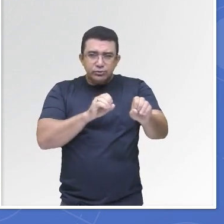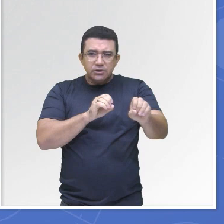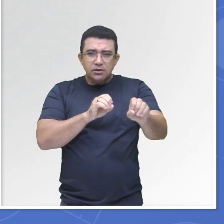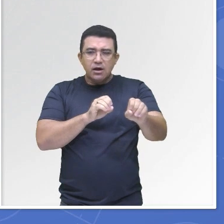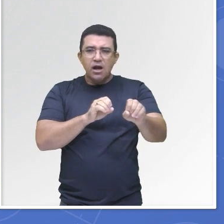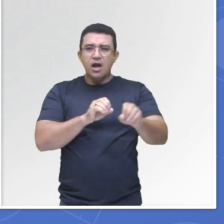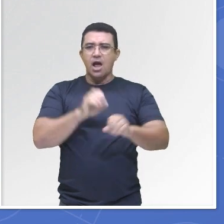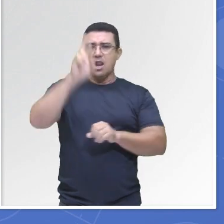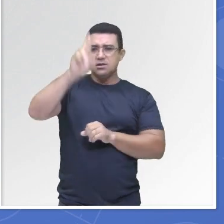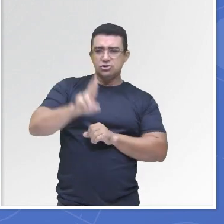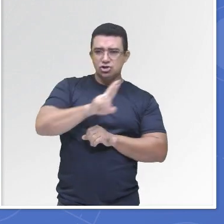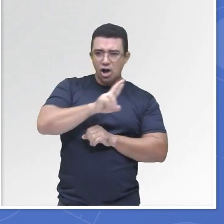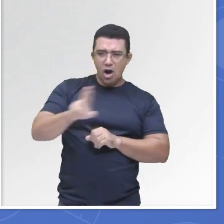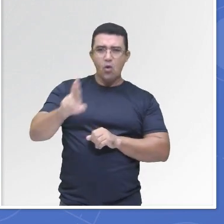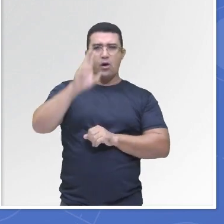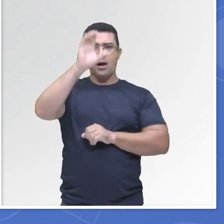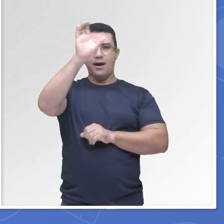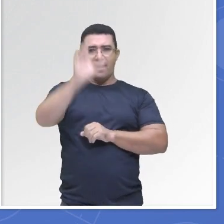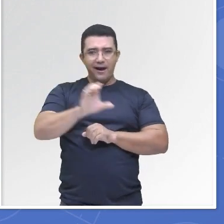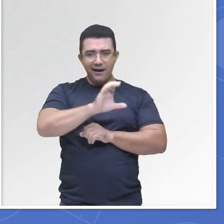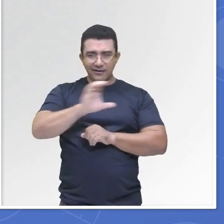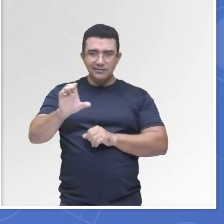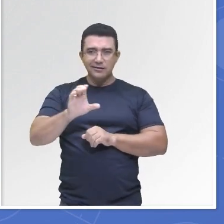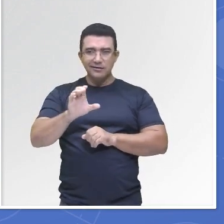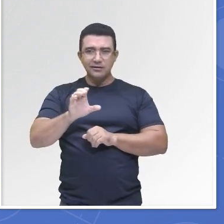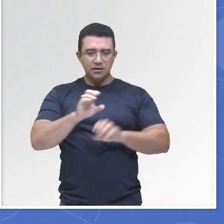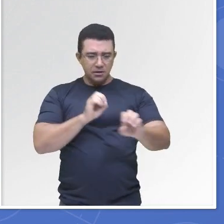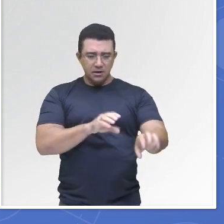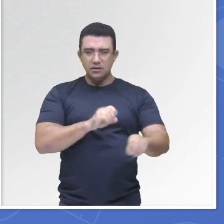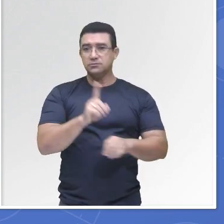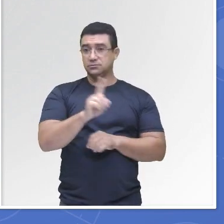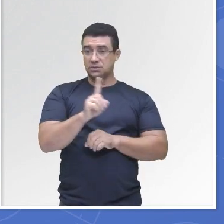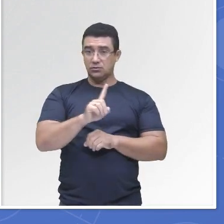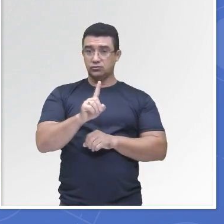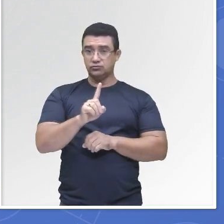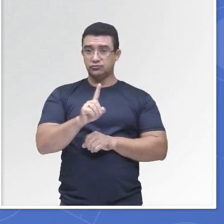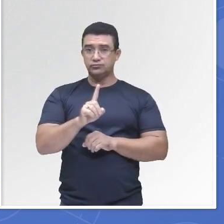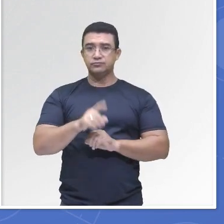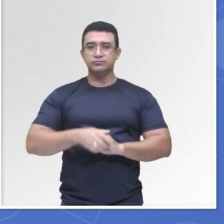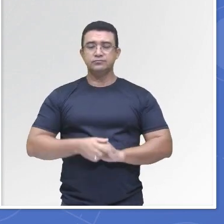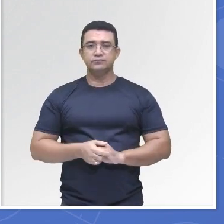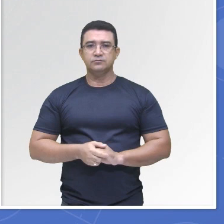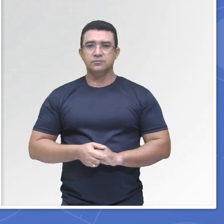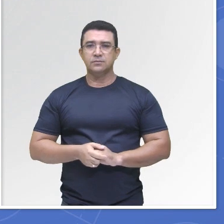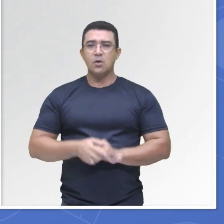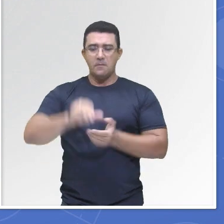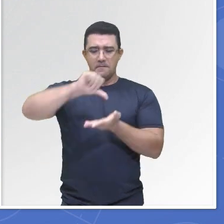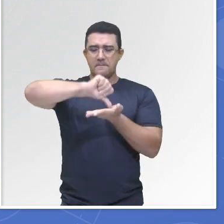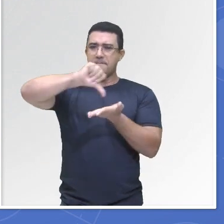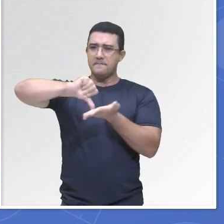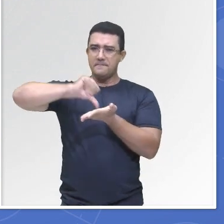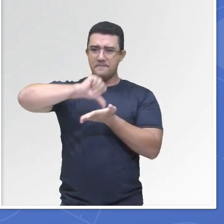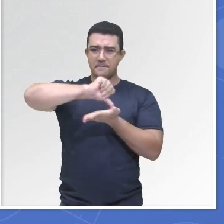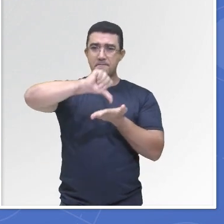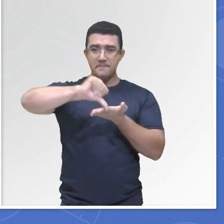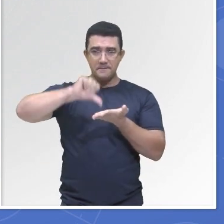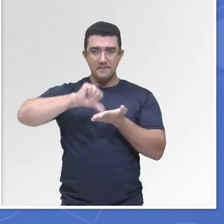que vai mostrando para vocês. Na verdade, esse mapa vai falar aí dos tratados